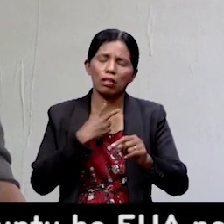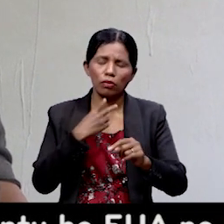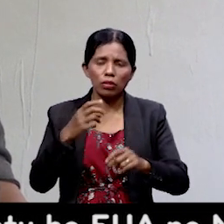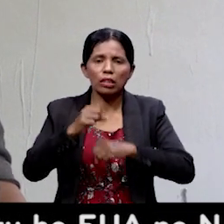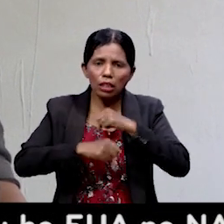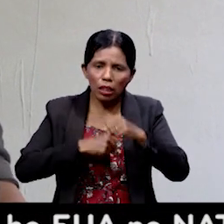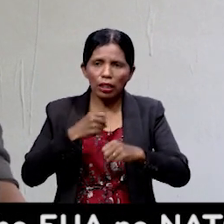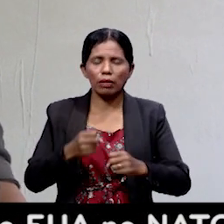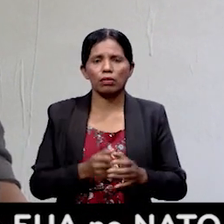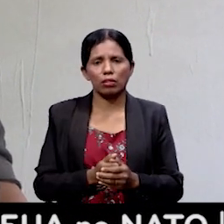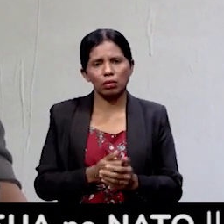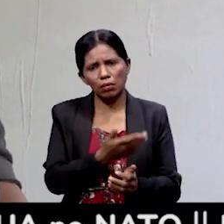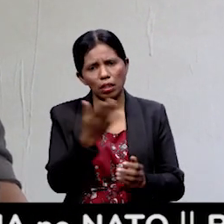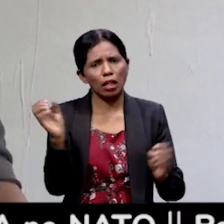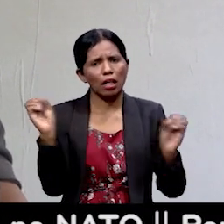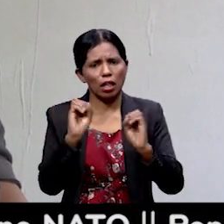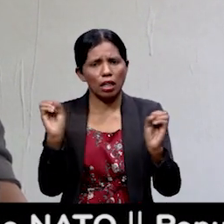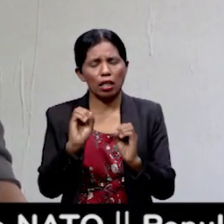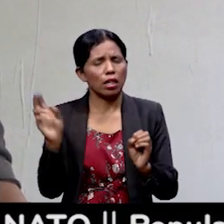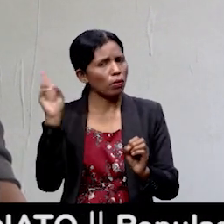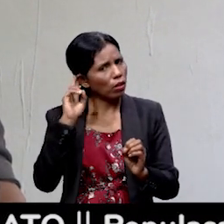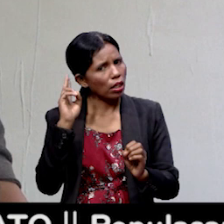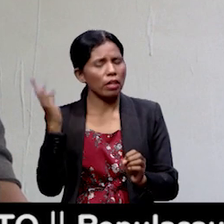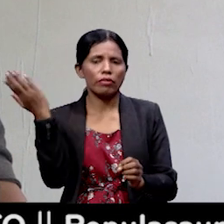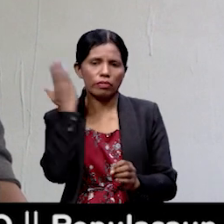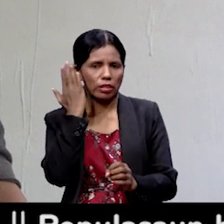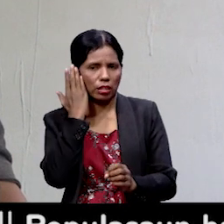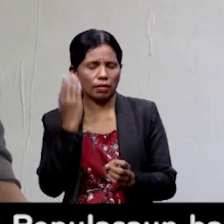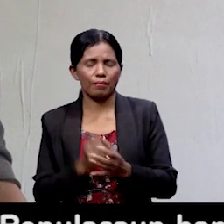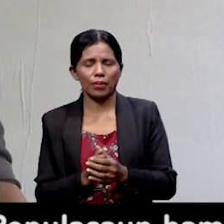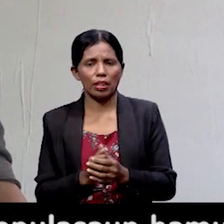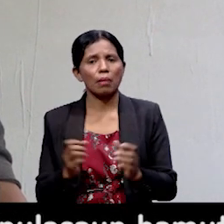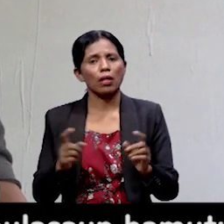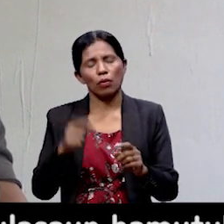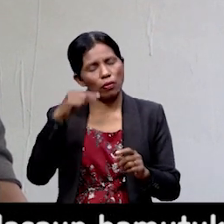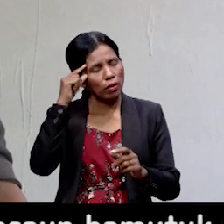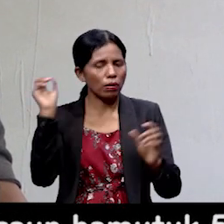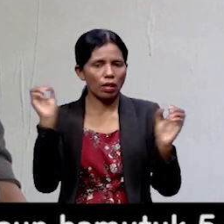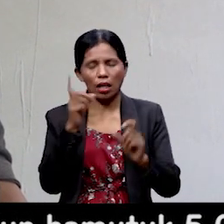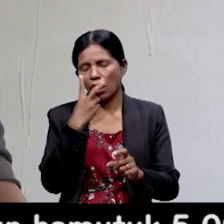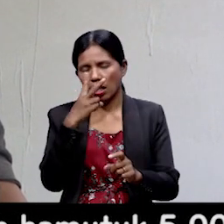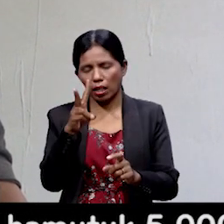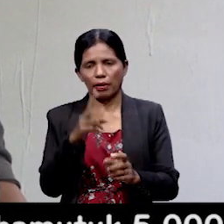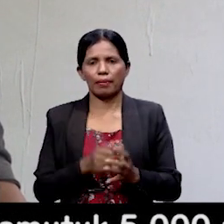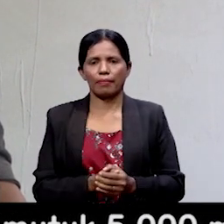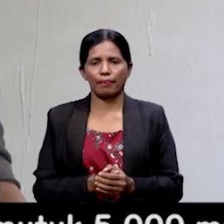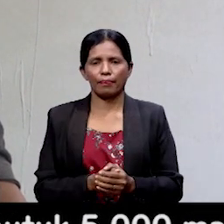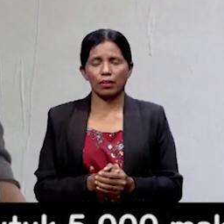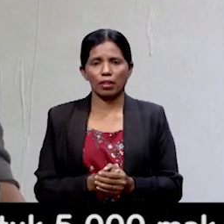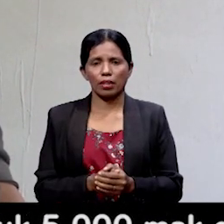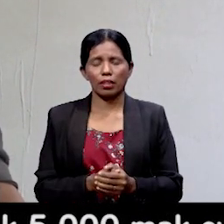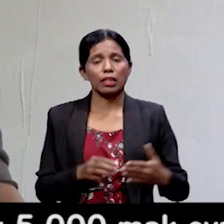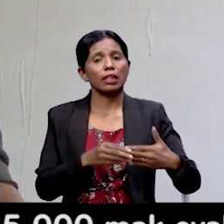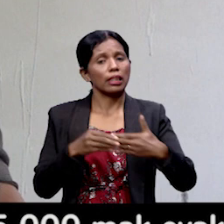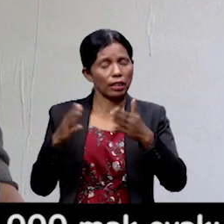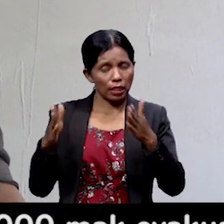sir la rona o finji. Ne mak la koi hareho realidade sir ne. Sai nai ulung ne favor.